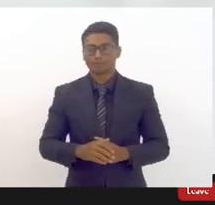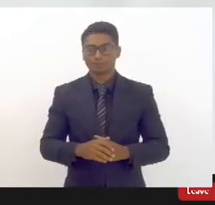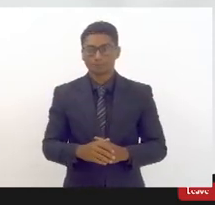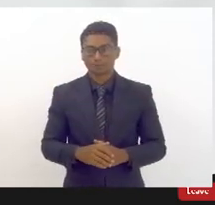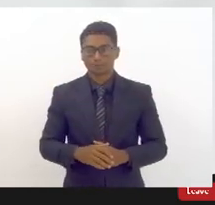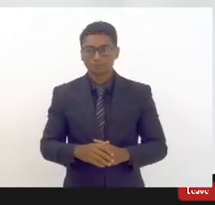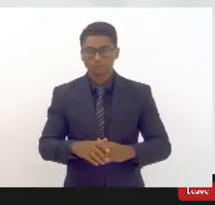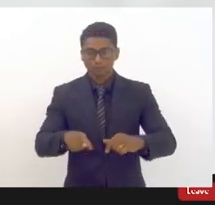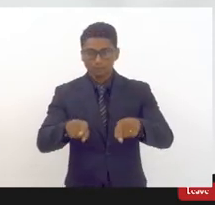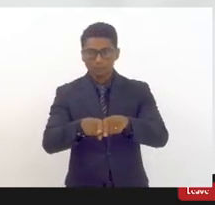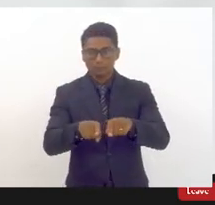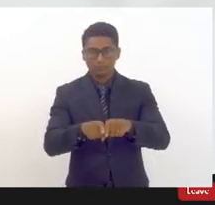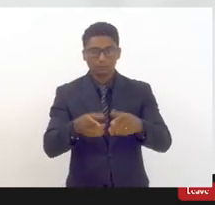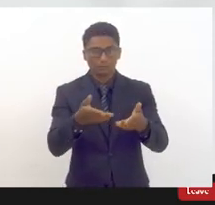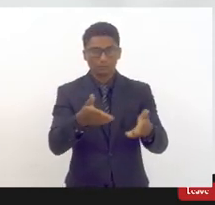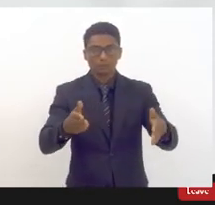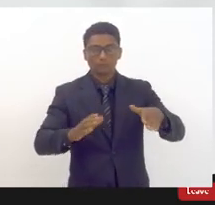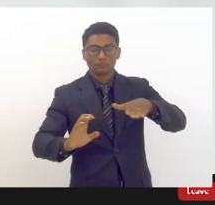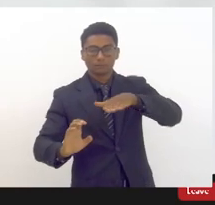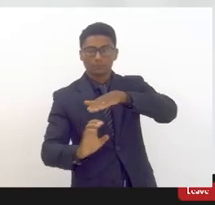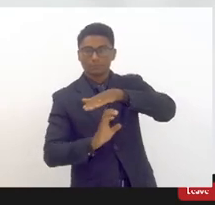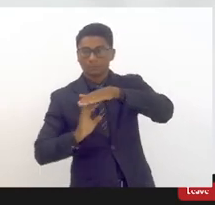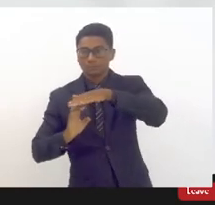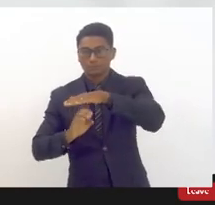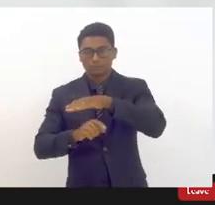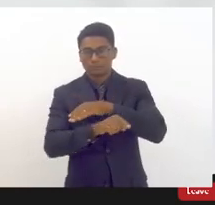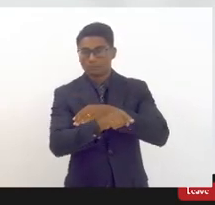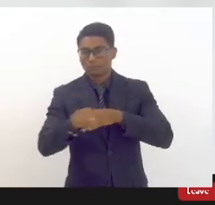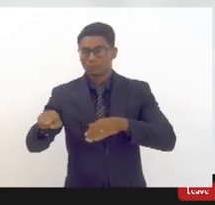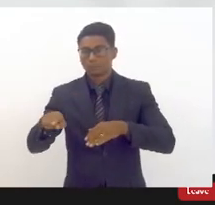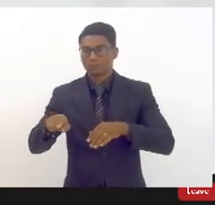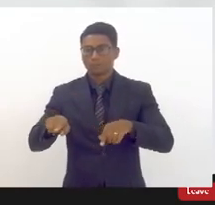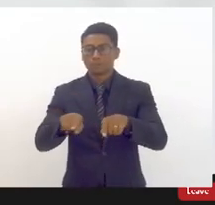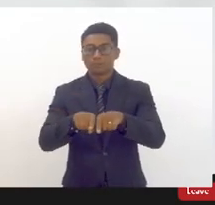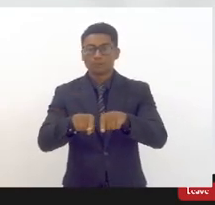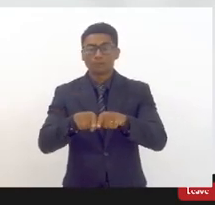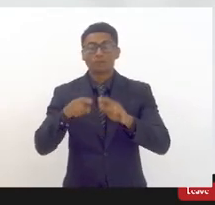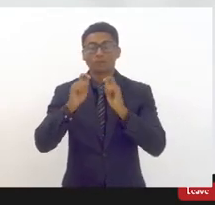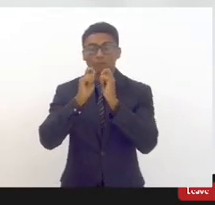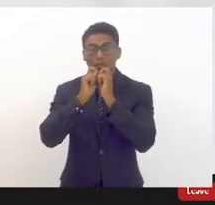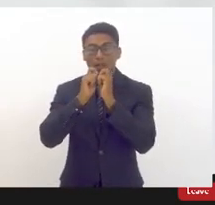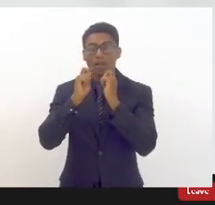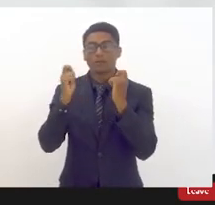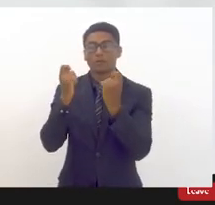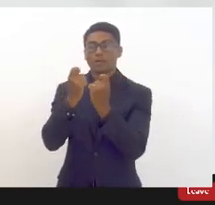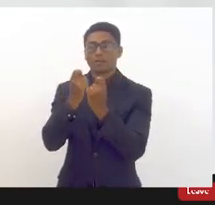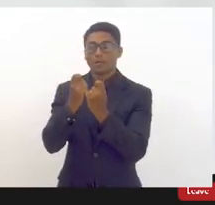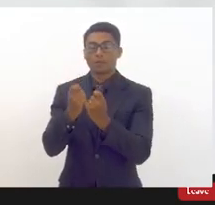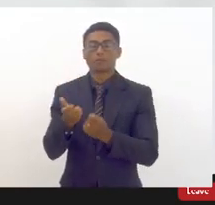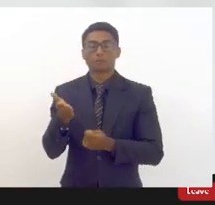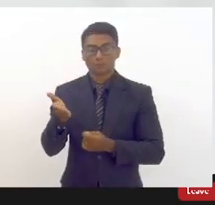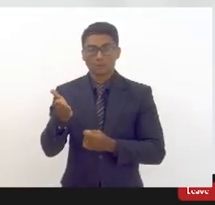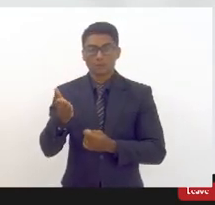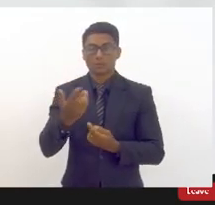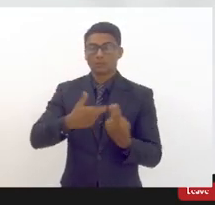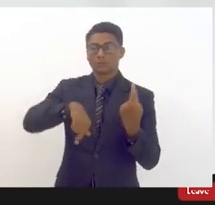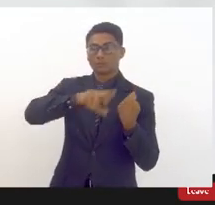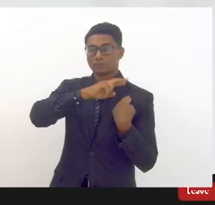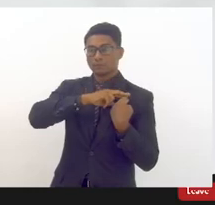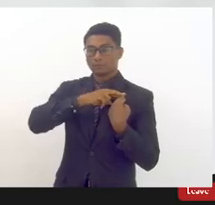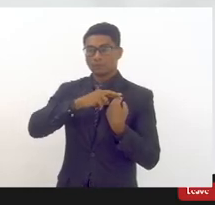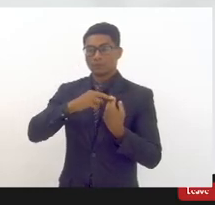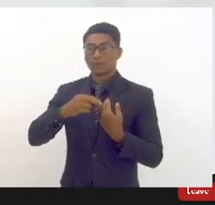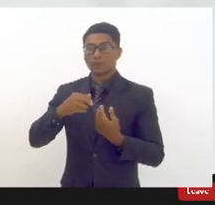às prestadoras, junto com a BR, que é a associação que cuida da mensagem de SMS, que vai cuidar